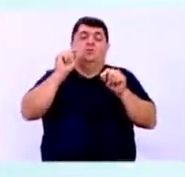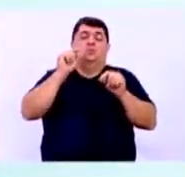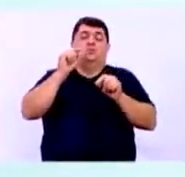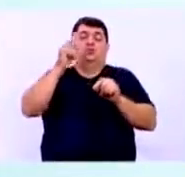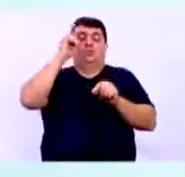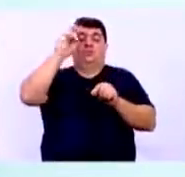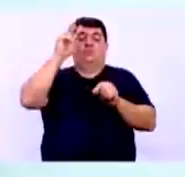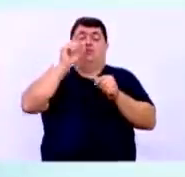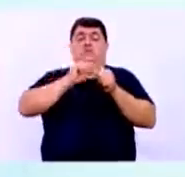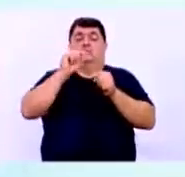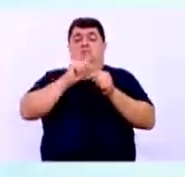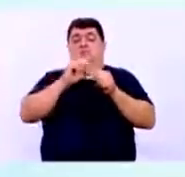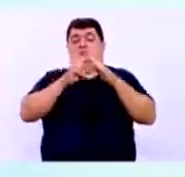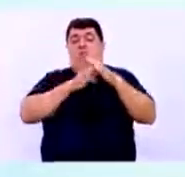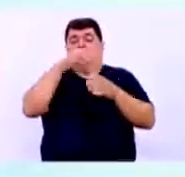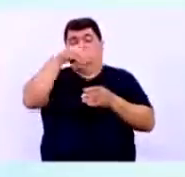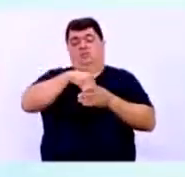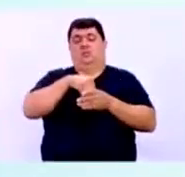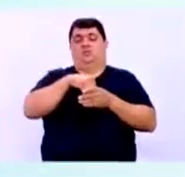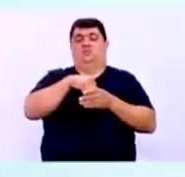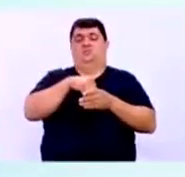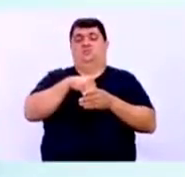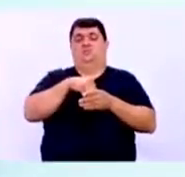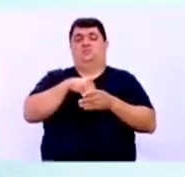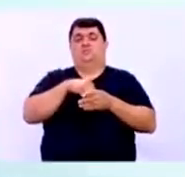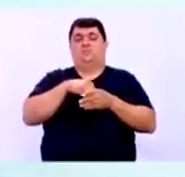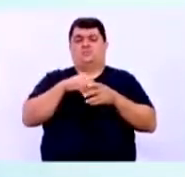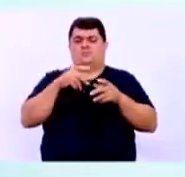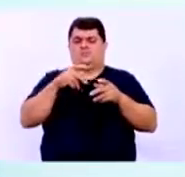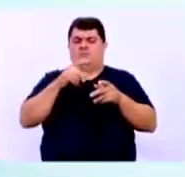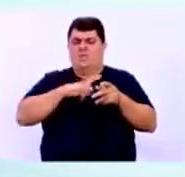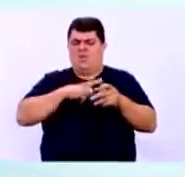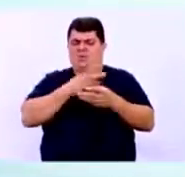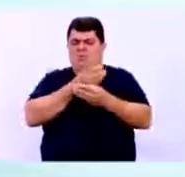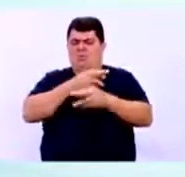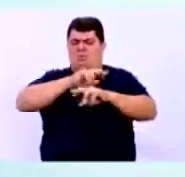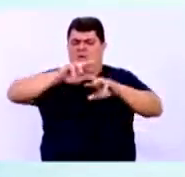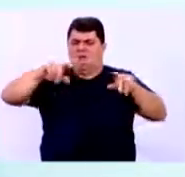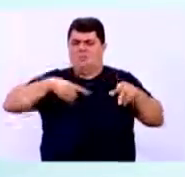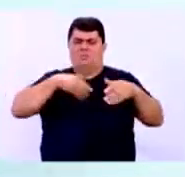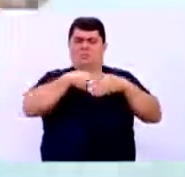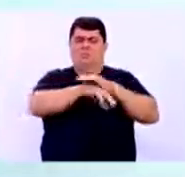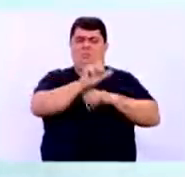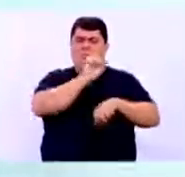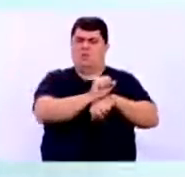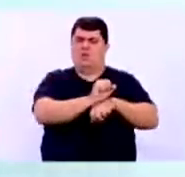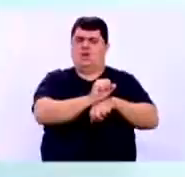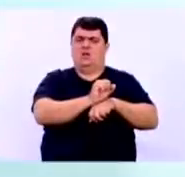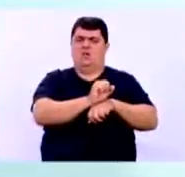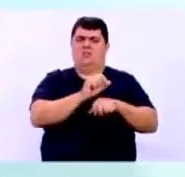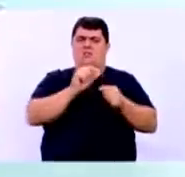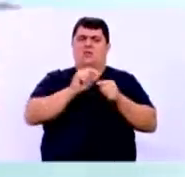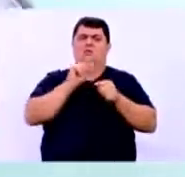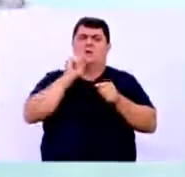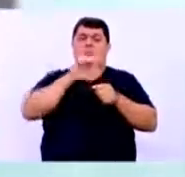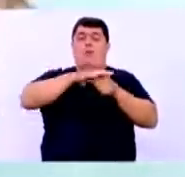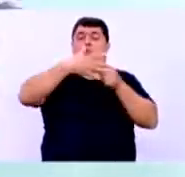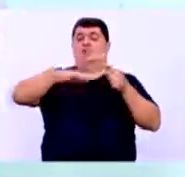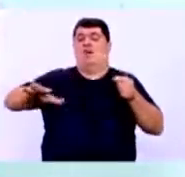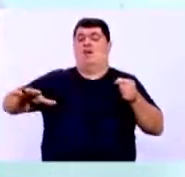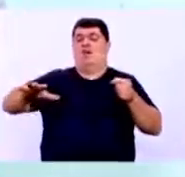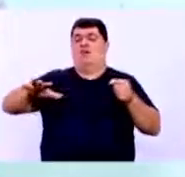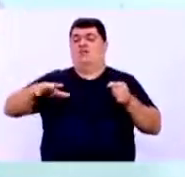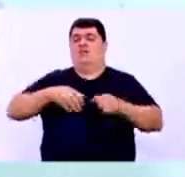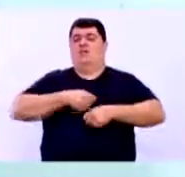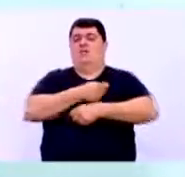gestor. Ele pode, olha, o produto está no estoque parado há muito tempo, o que eu vou fazer? Vou fazer um saldão desse produto? Vou vender esse